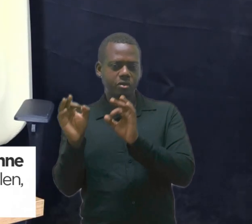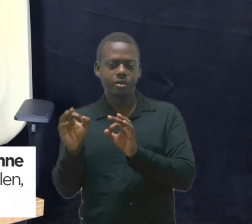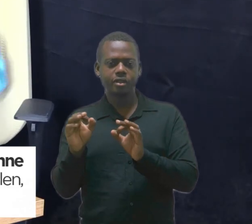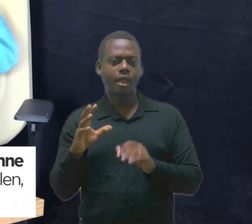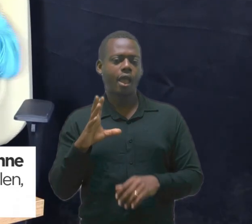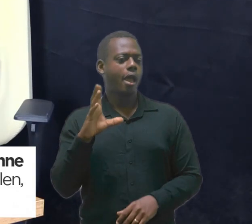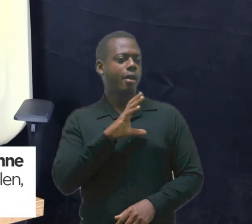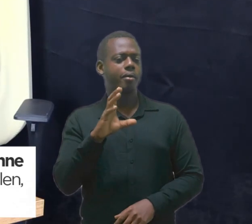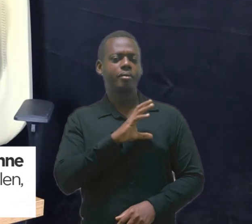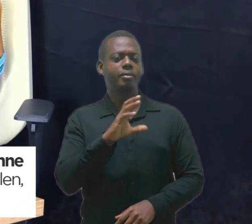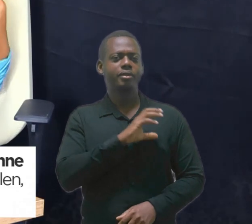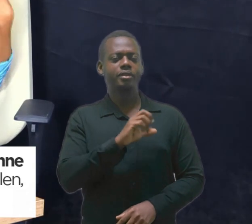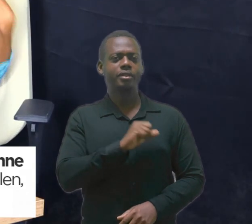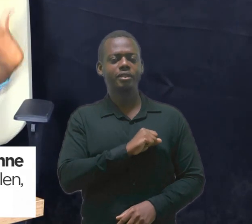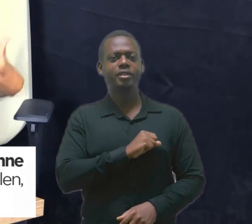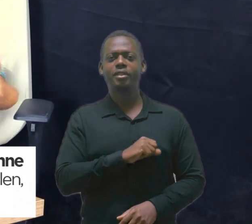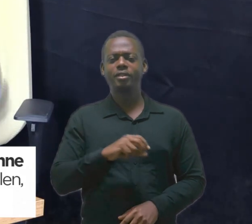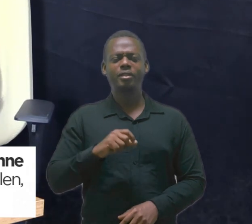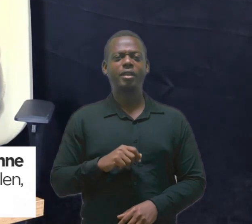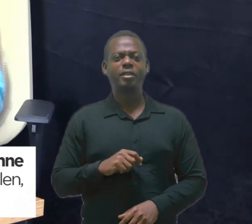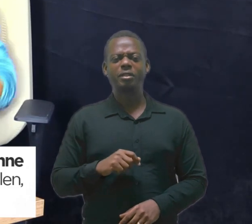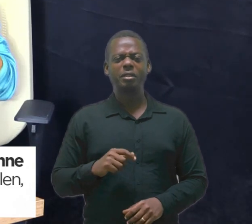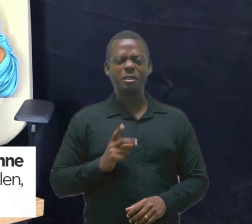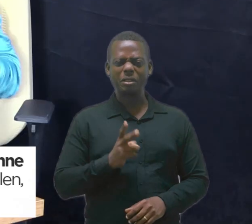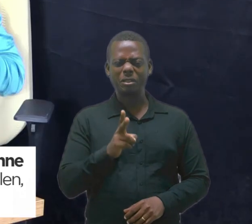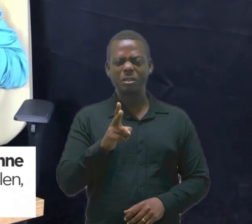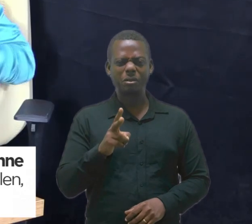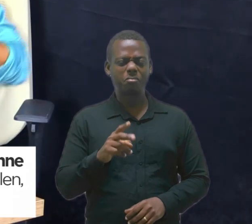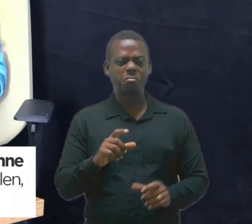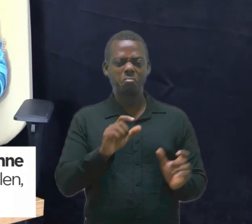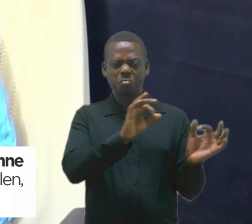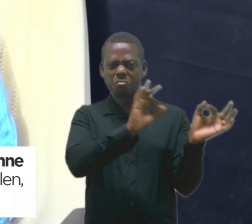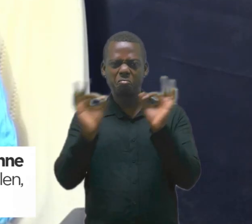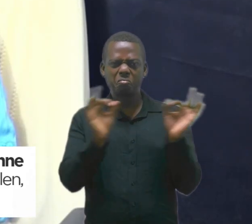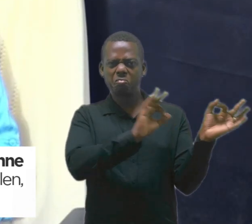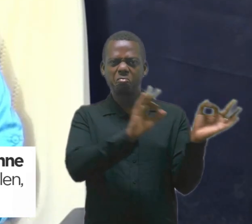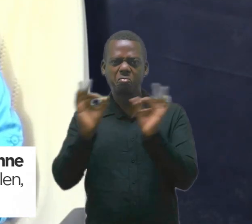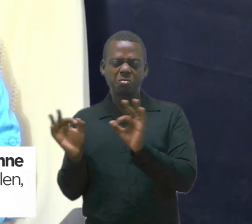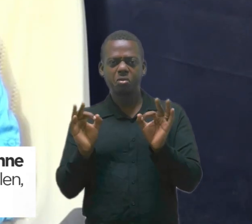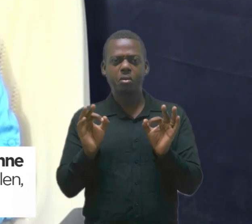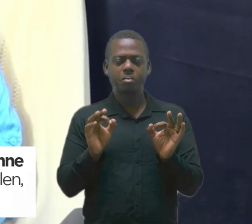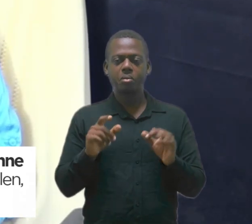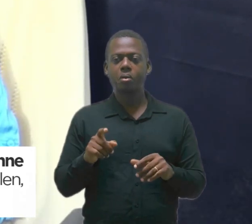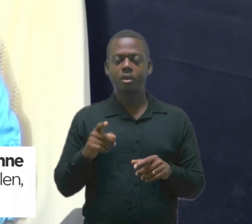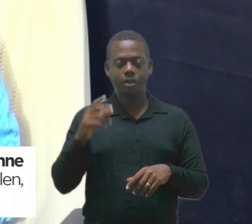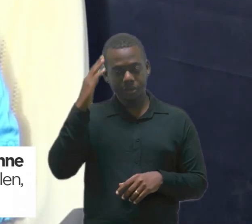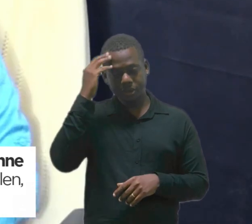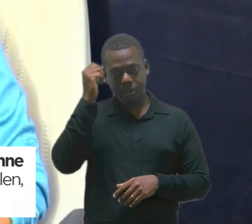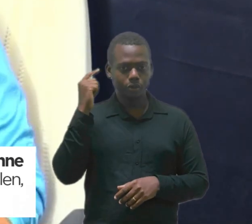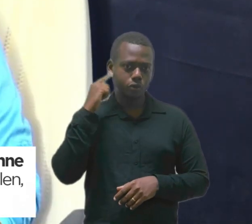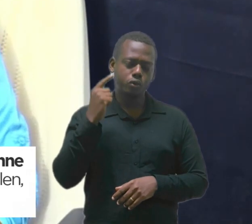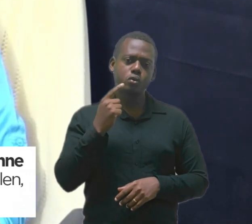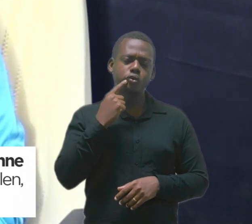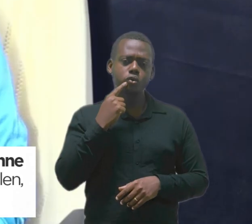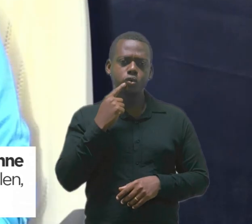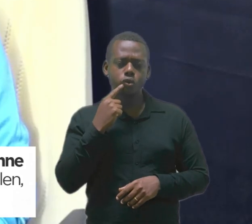apaixonada por essa história, já assisti, assim, 200 vezes essa história, Ellen porque ela me motiva, porque eu sei que o surdo, ele pode sair desse